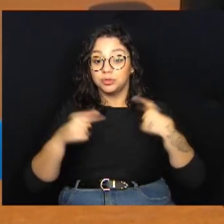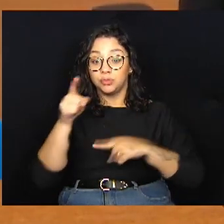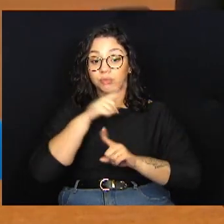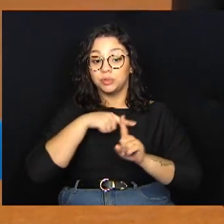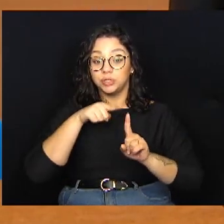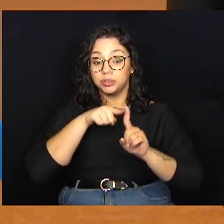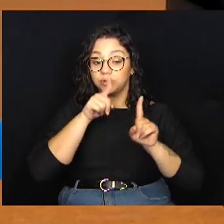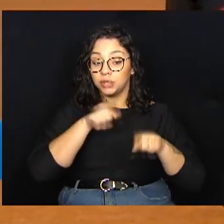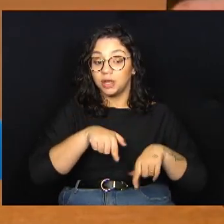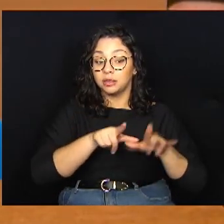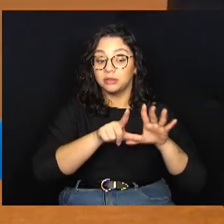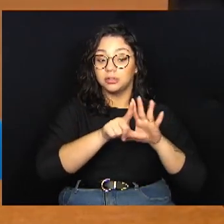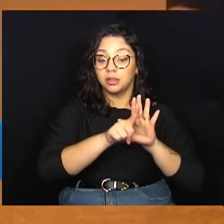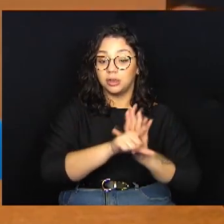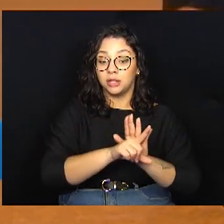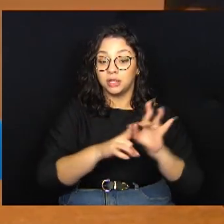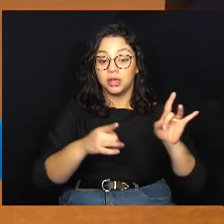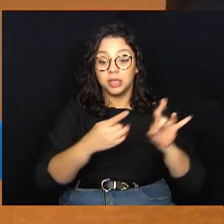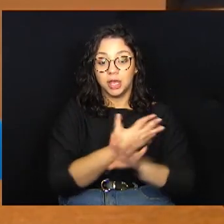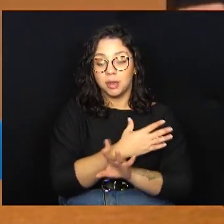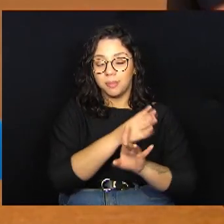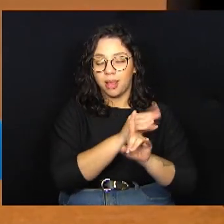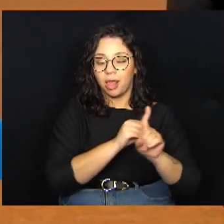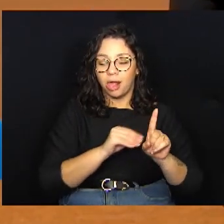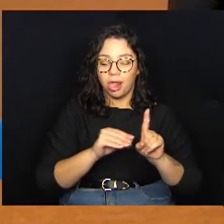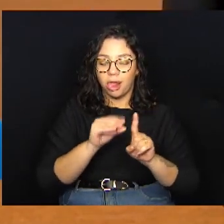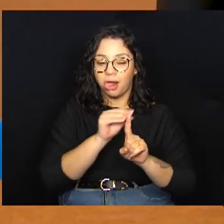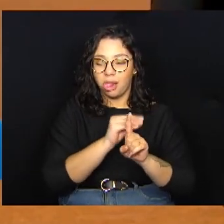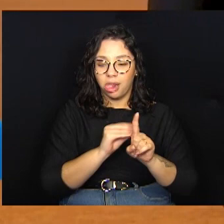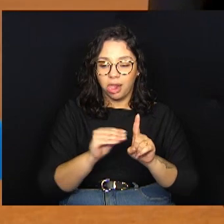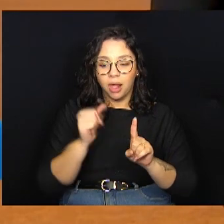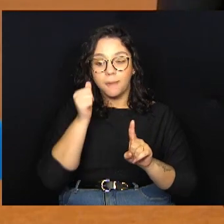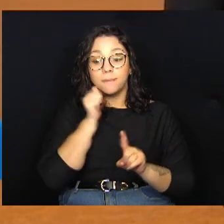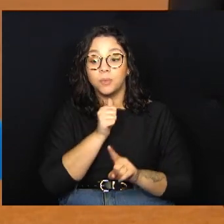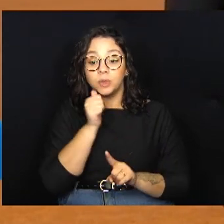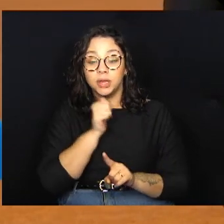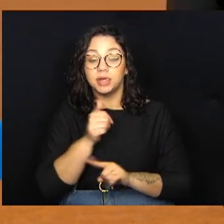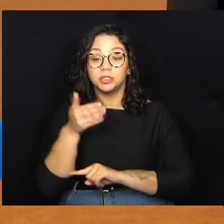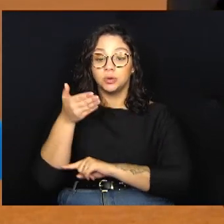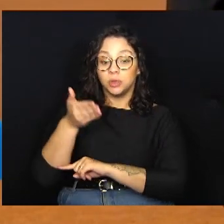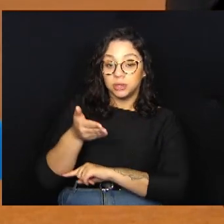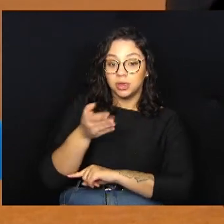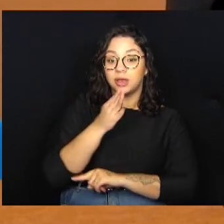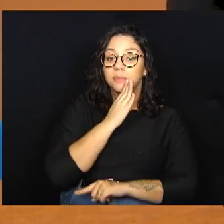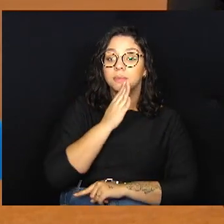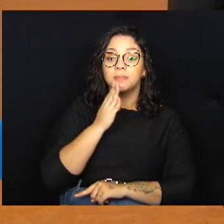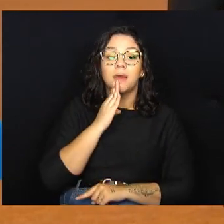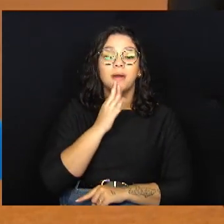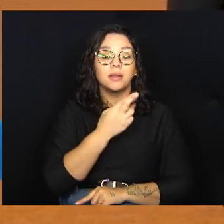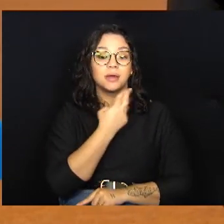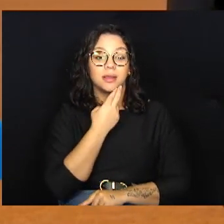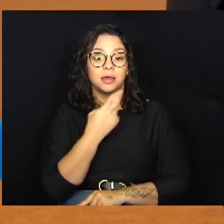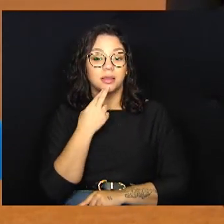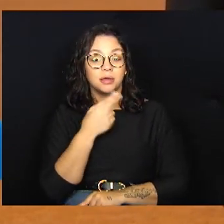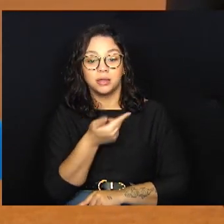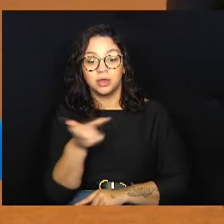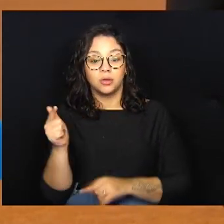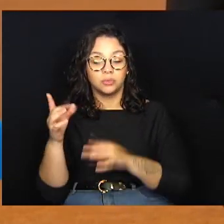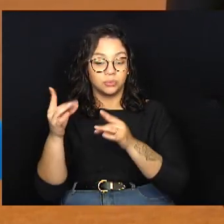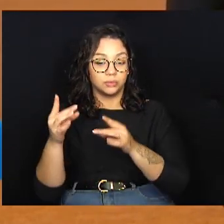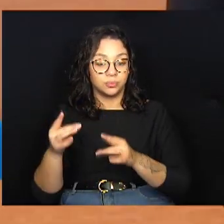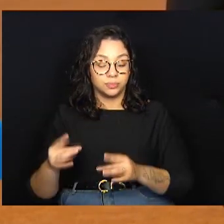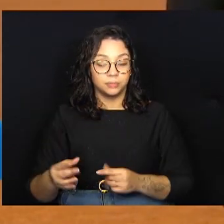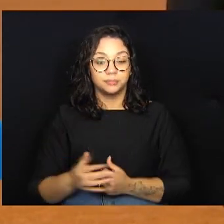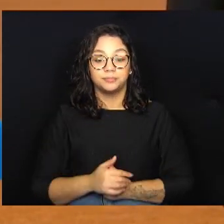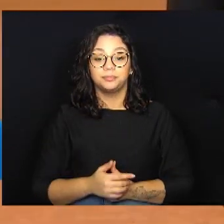lei de combate ao assédio às mulheres em hotéis, bares, restaurantes e similares.